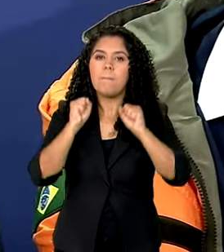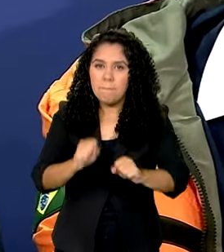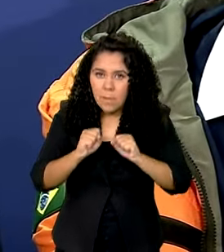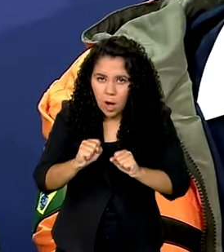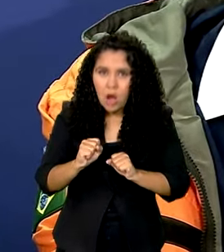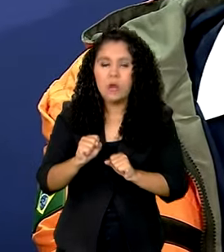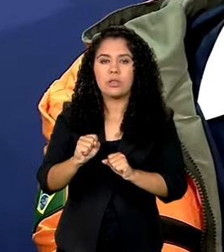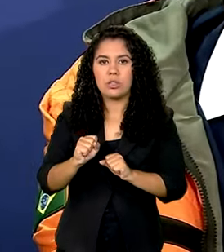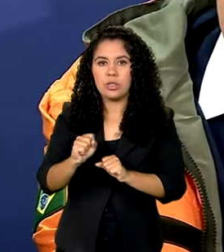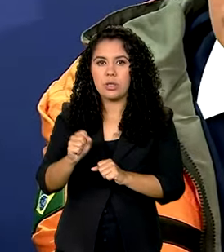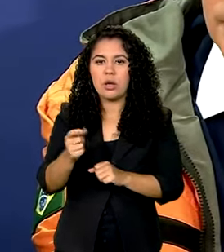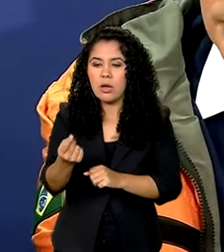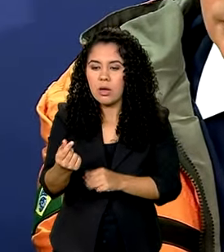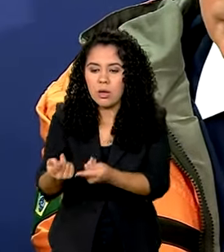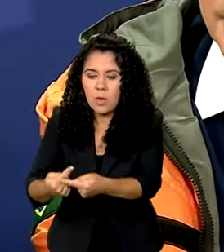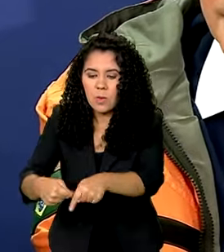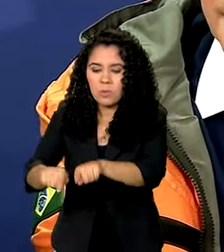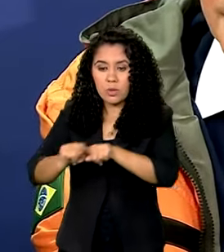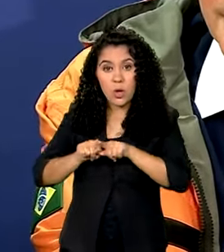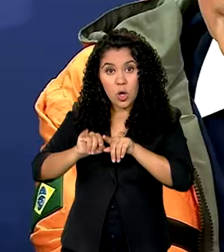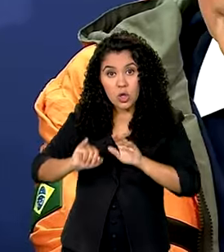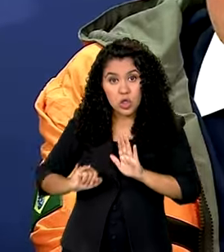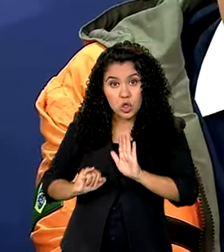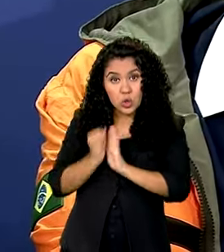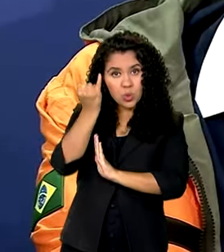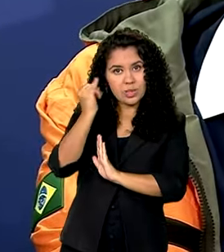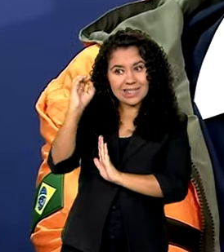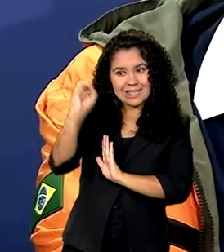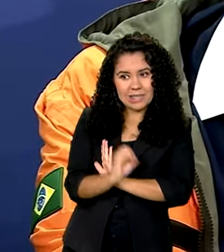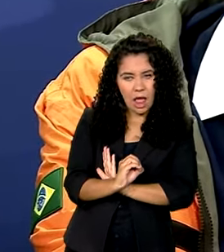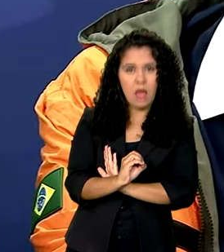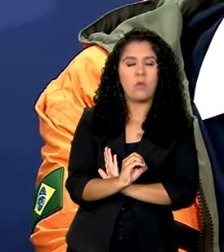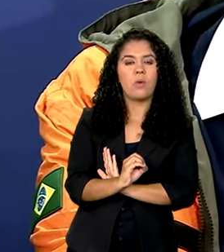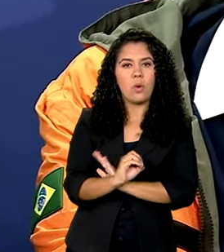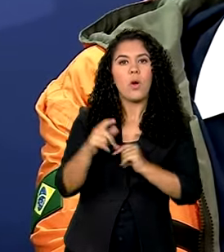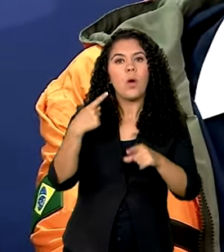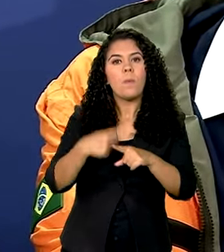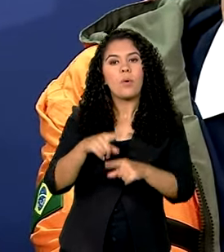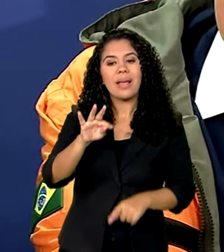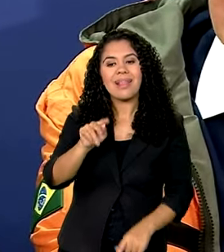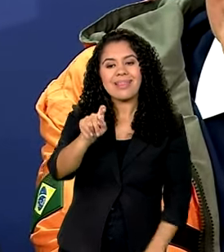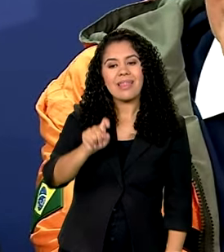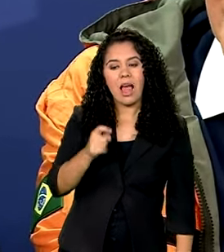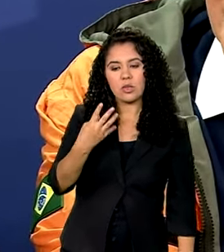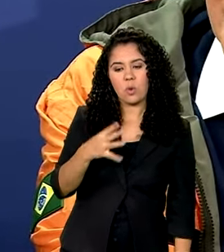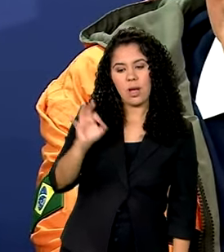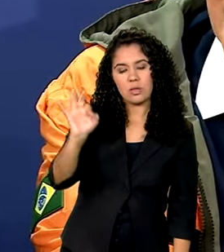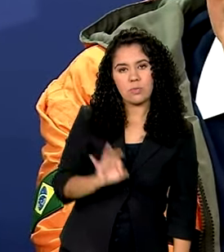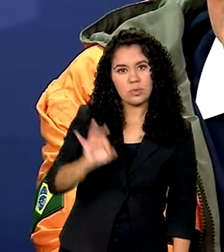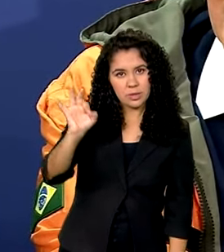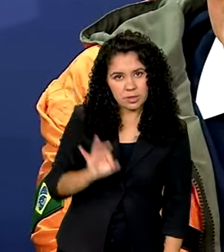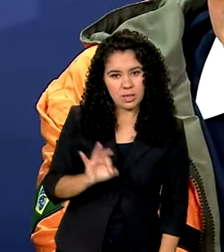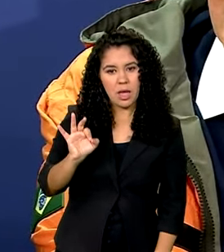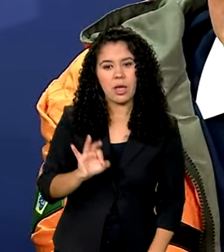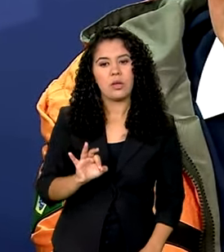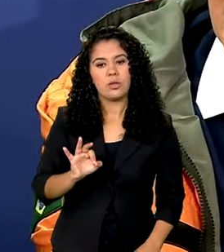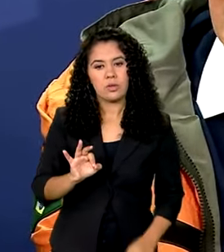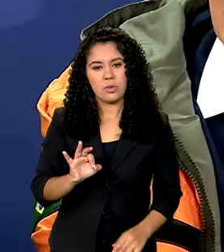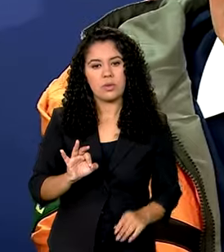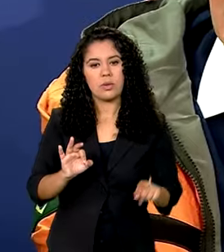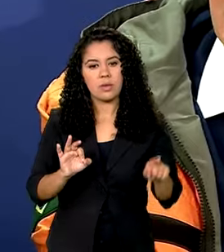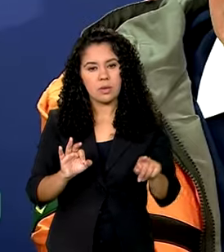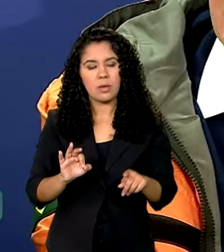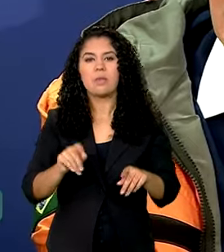com, eu diria, praticamente juros zero, porque é uma taxa de 4%. Englobado aí